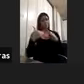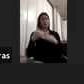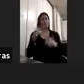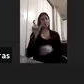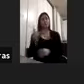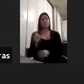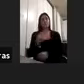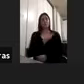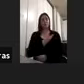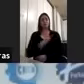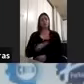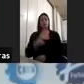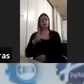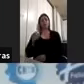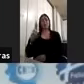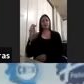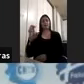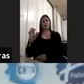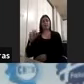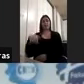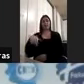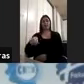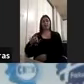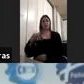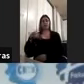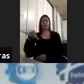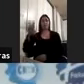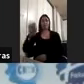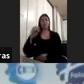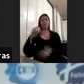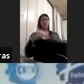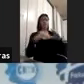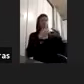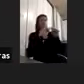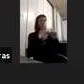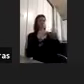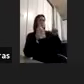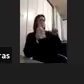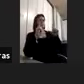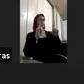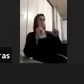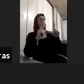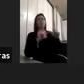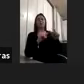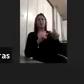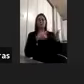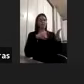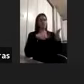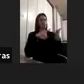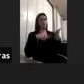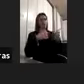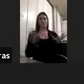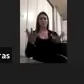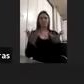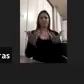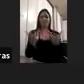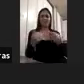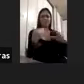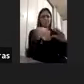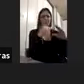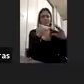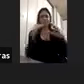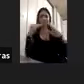que coisa interessante. Eita, é o isso. MST, o Povo Sem Medo, faz o vídeo, manda provavelmente para o